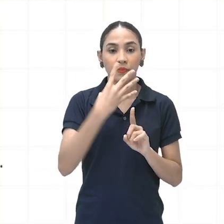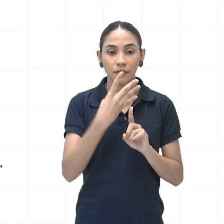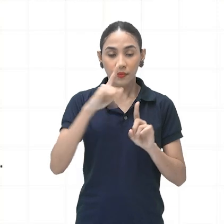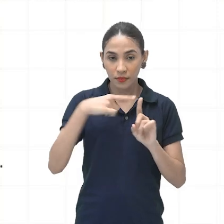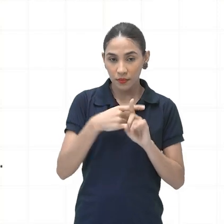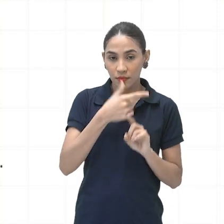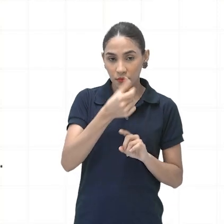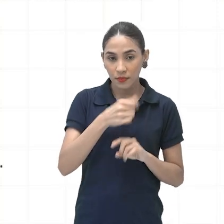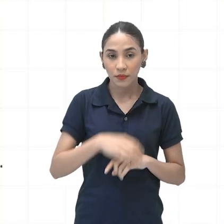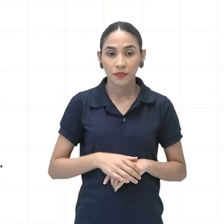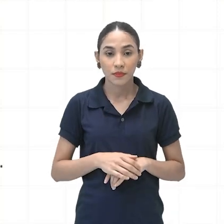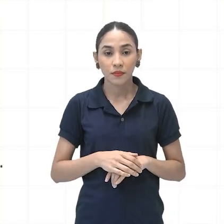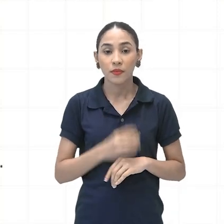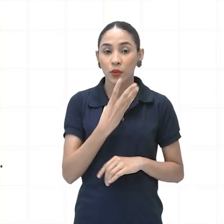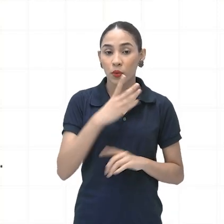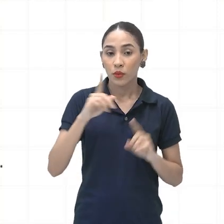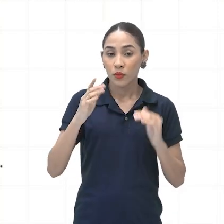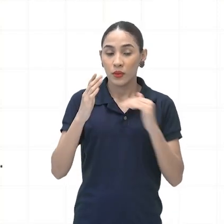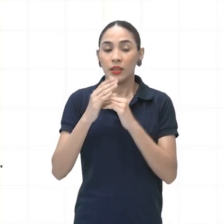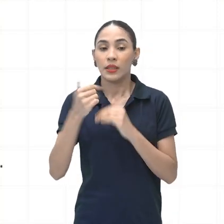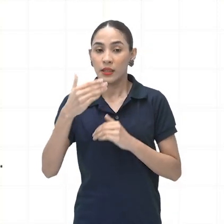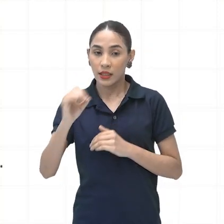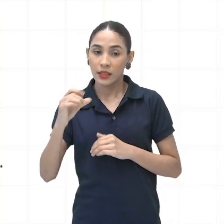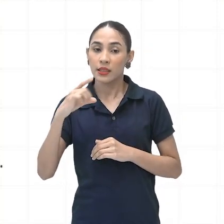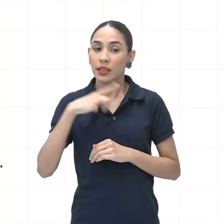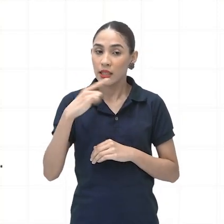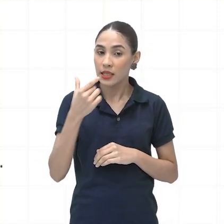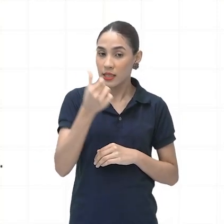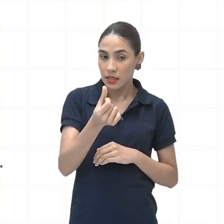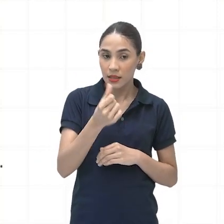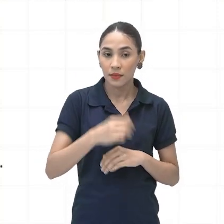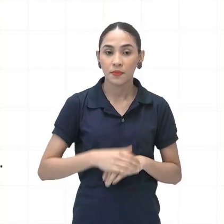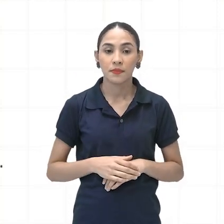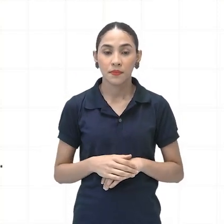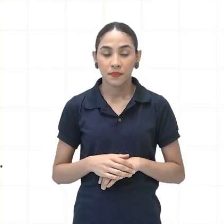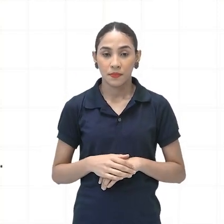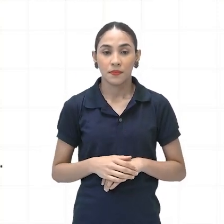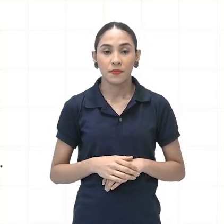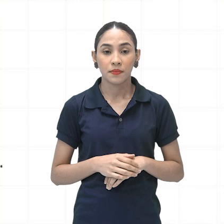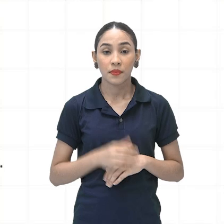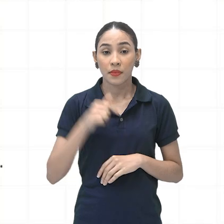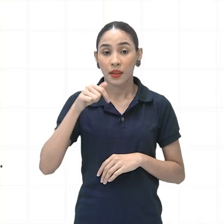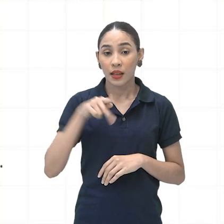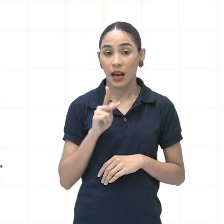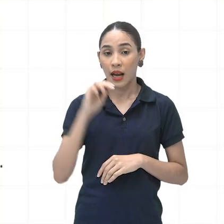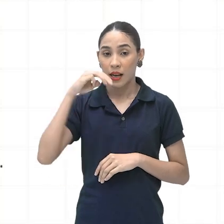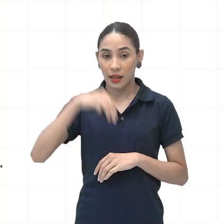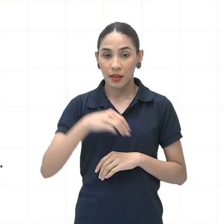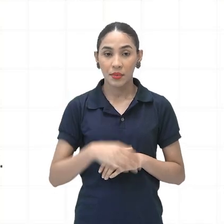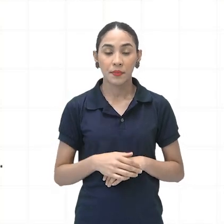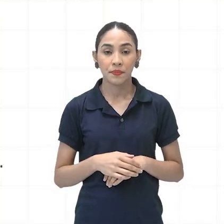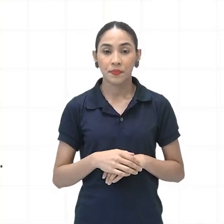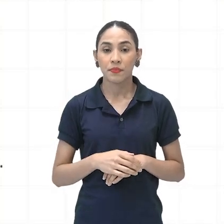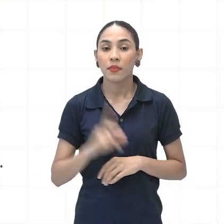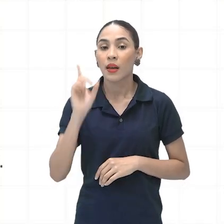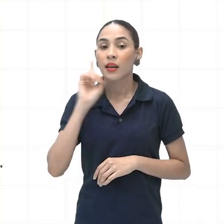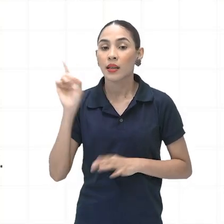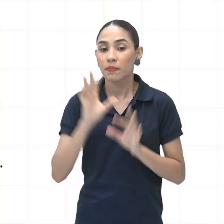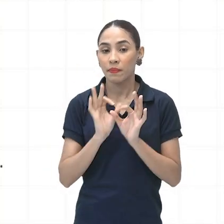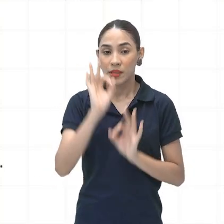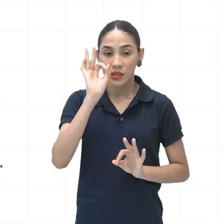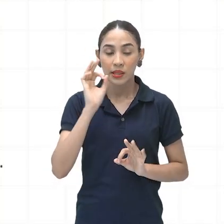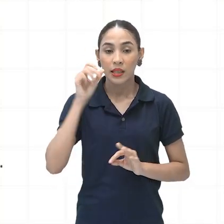né? De 4 até 10 tem 6, né? 6, no caso aí, quilômetros, porque essa medida